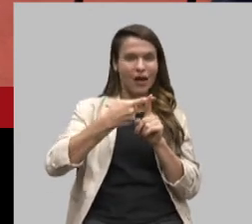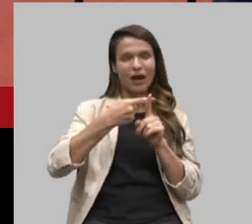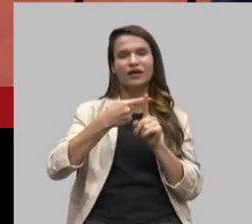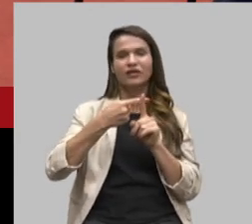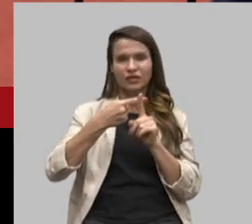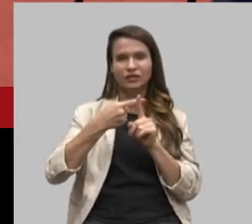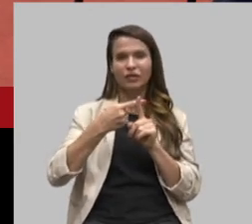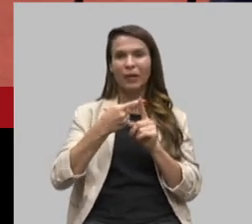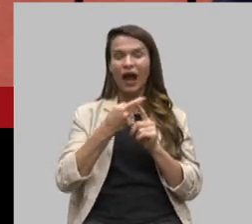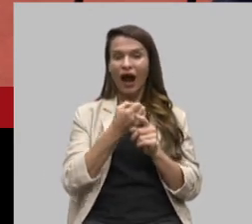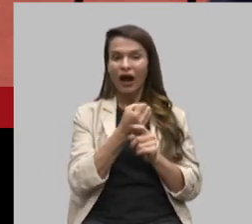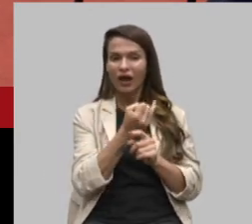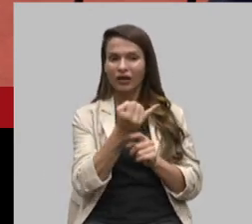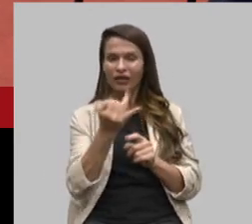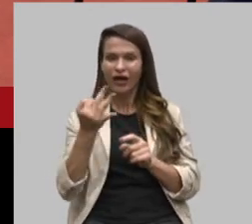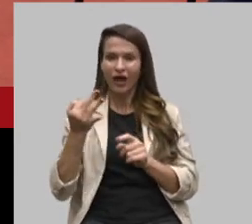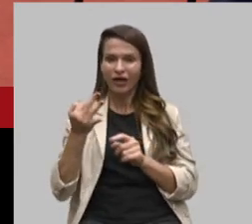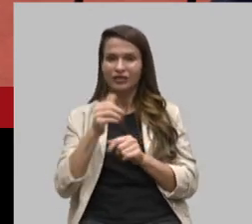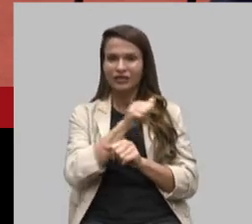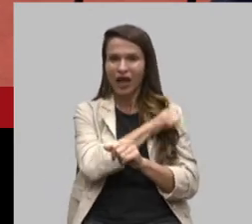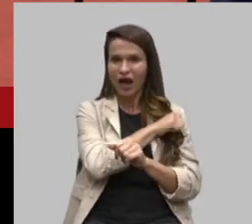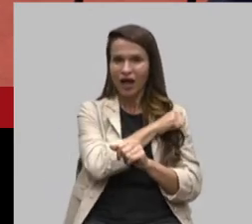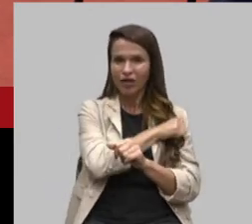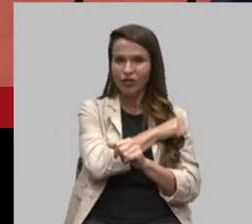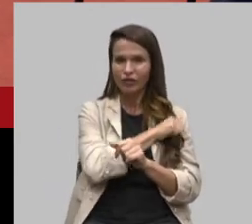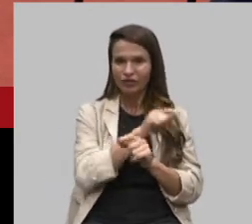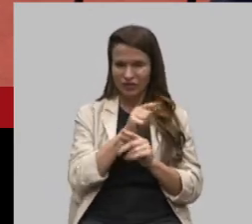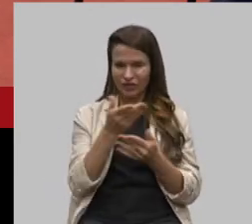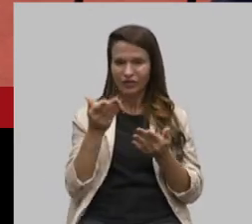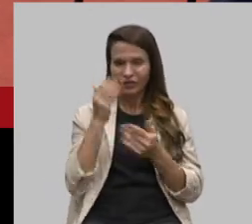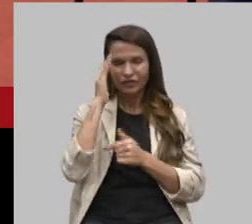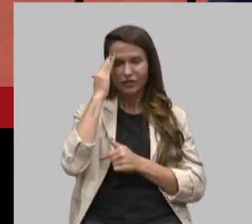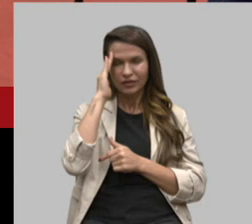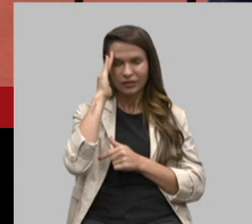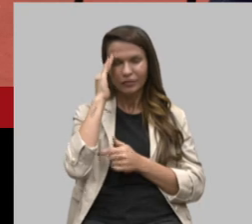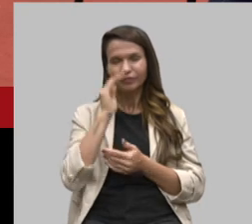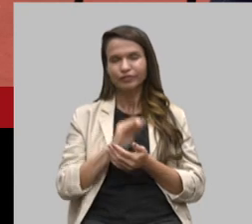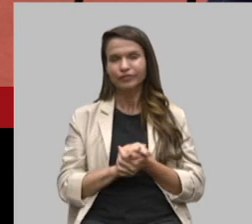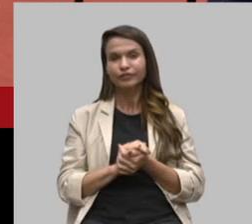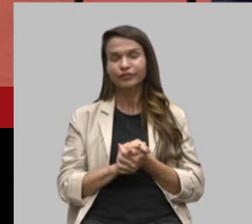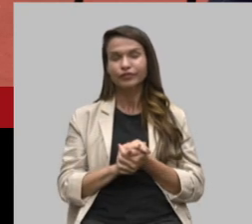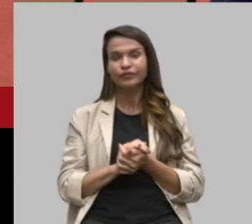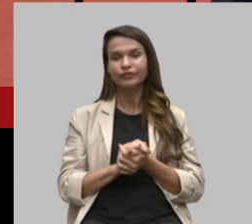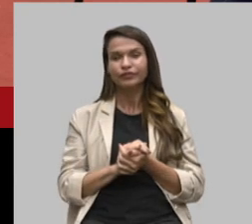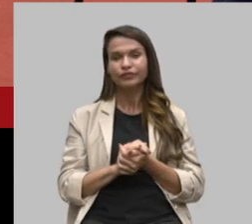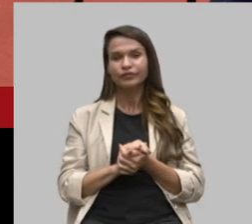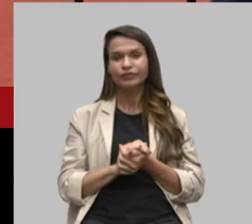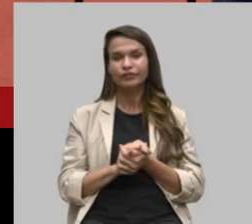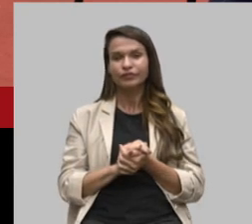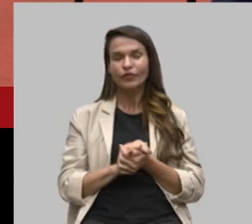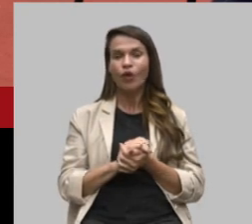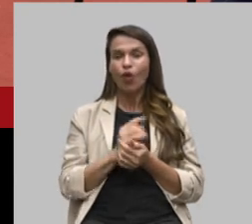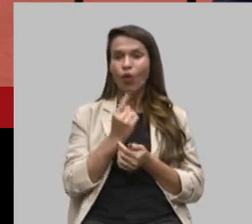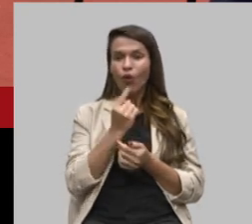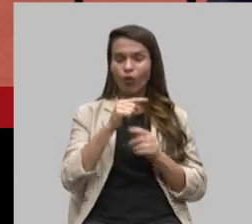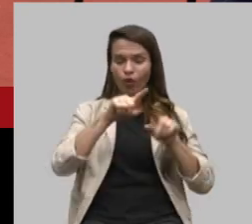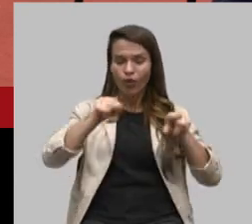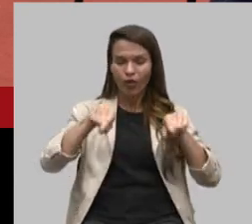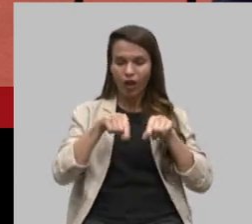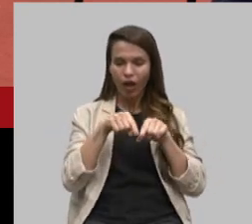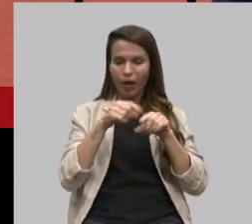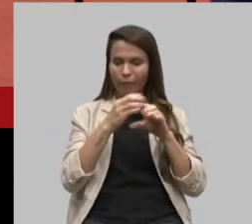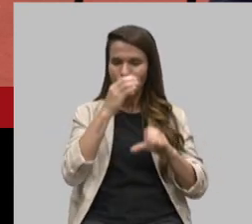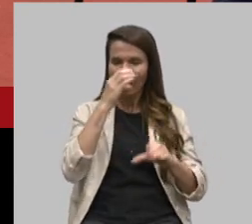ok espero que vocês tenham entendido isso contudo nesse sentido um laboratório de física e